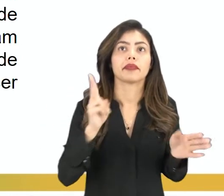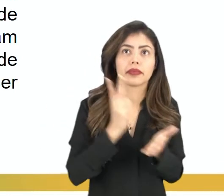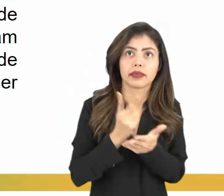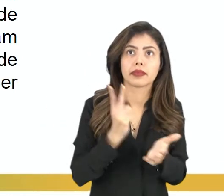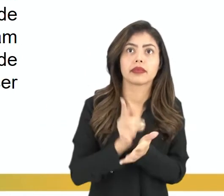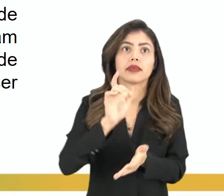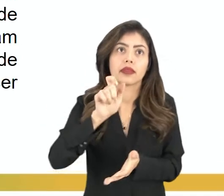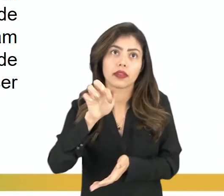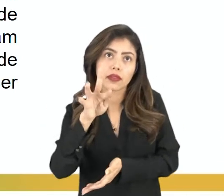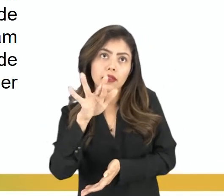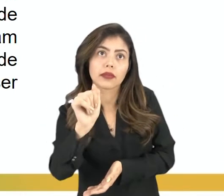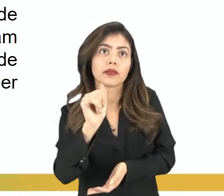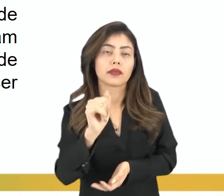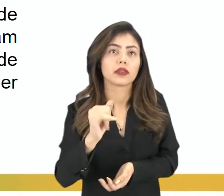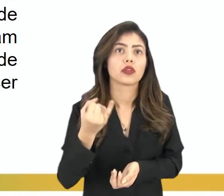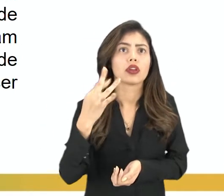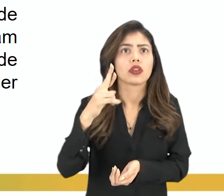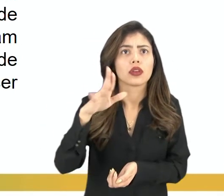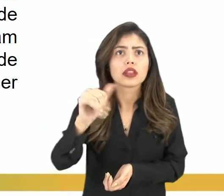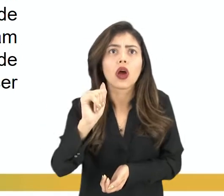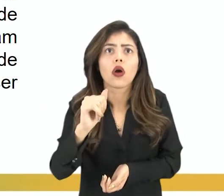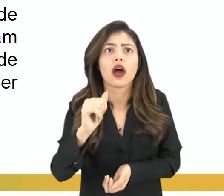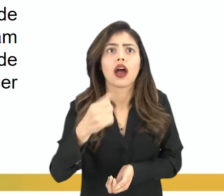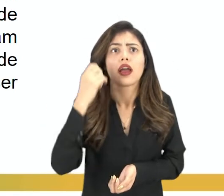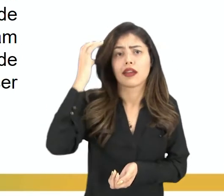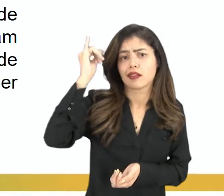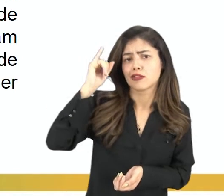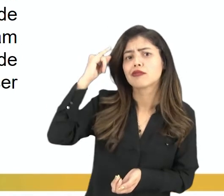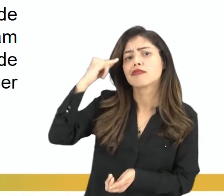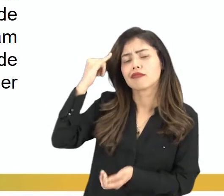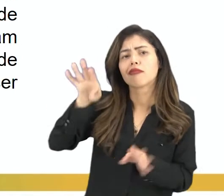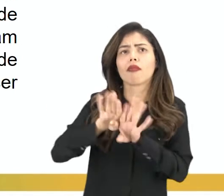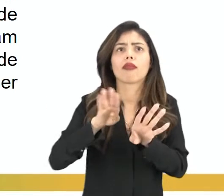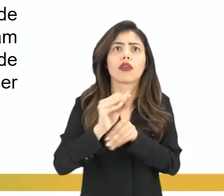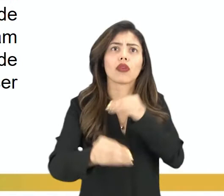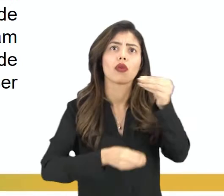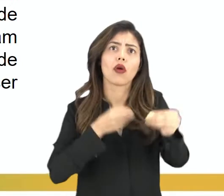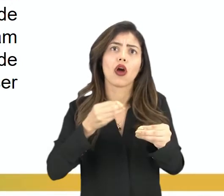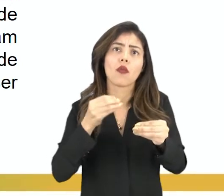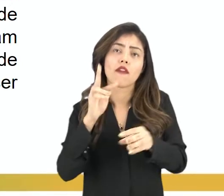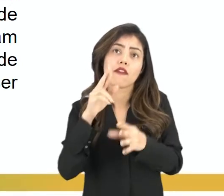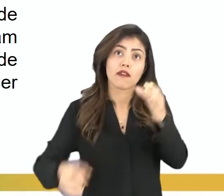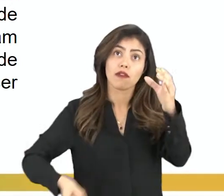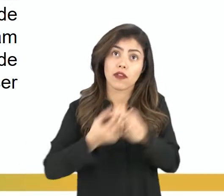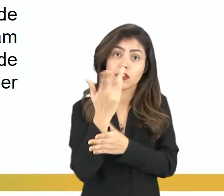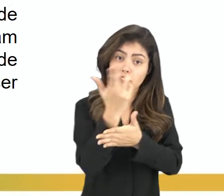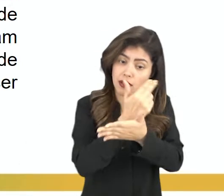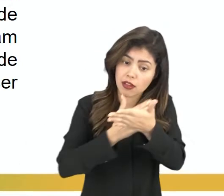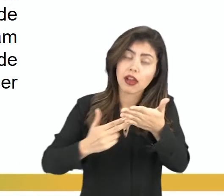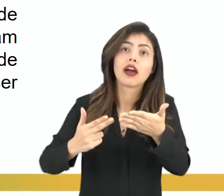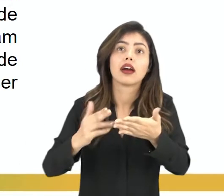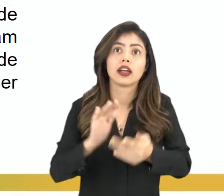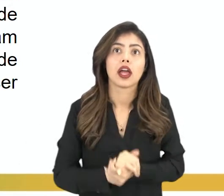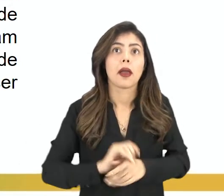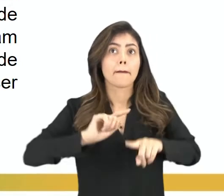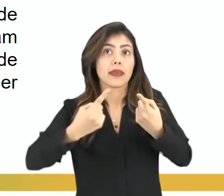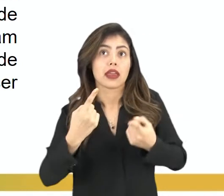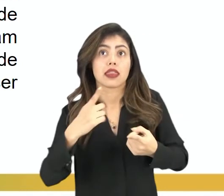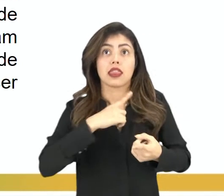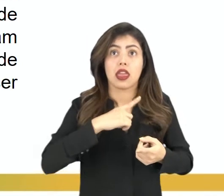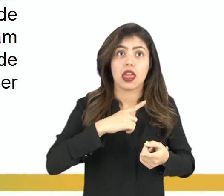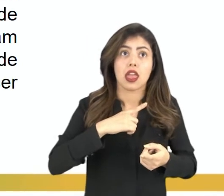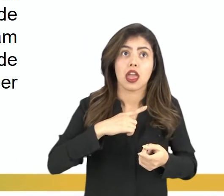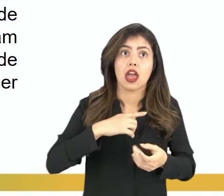Aí estão a mesma ênfase na intuição e no inconsciente como fonte de criação artística,